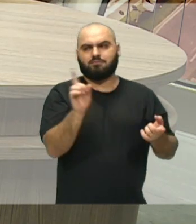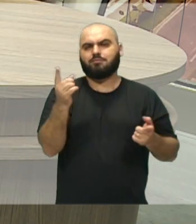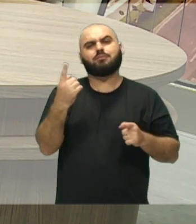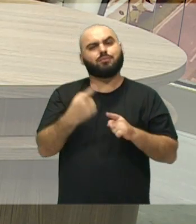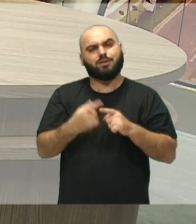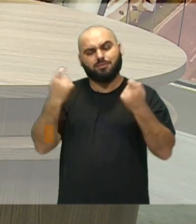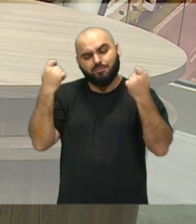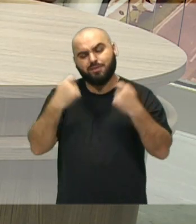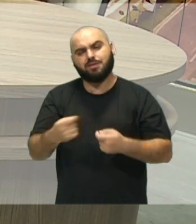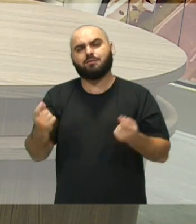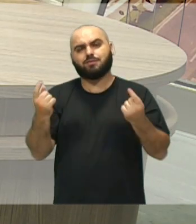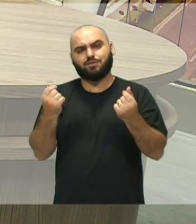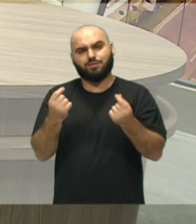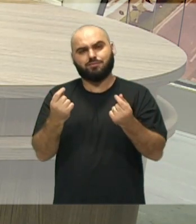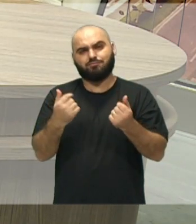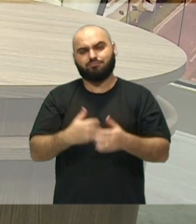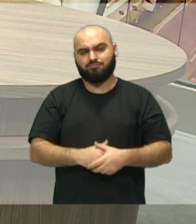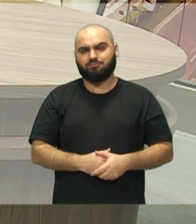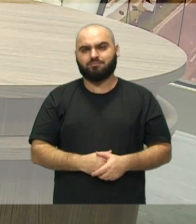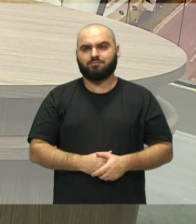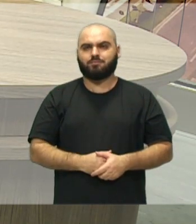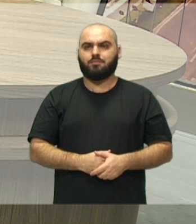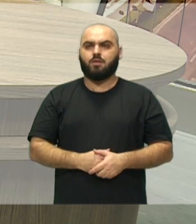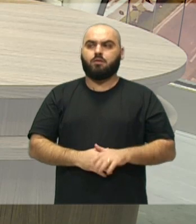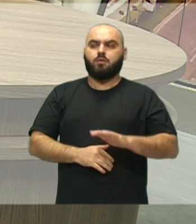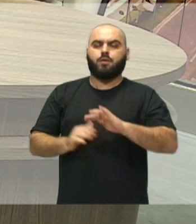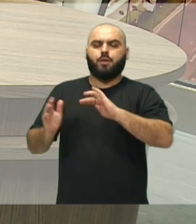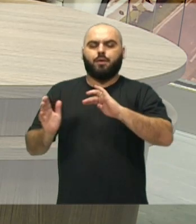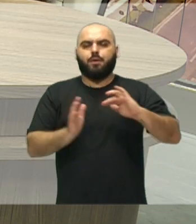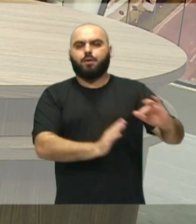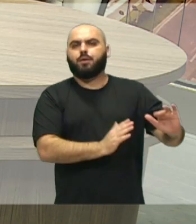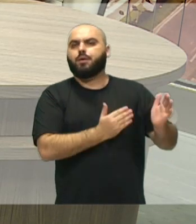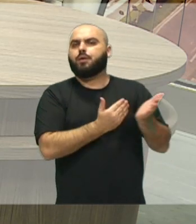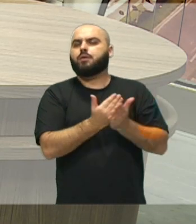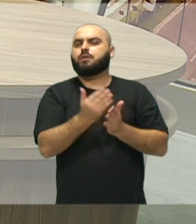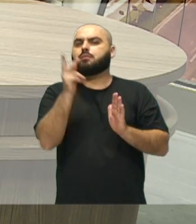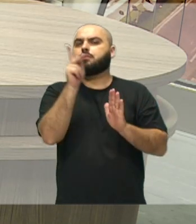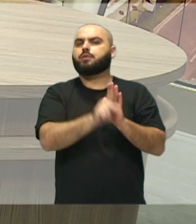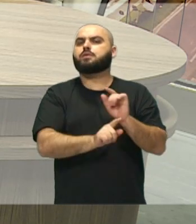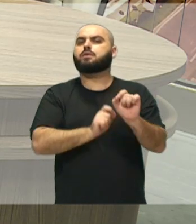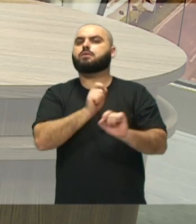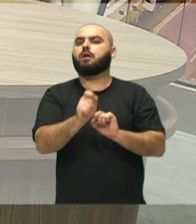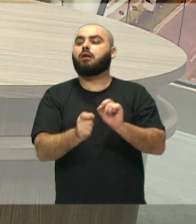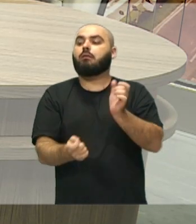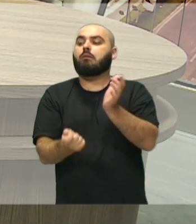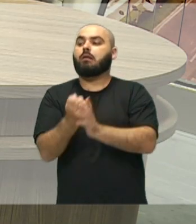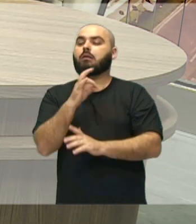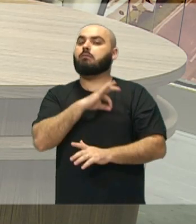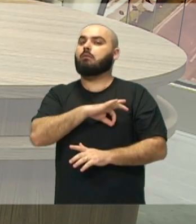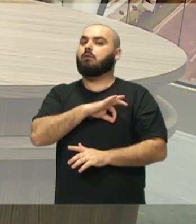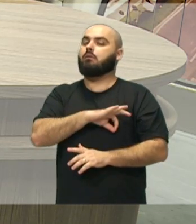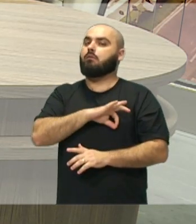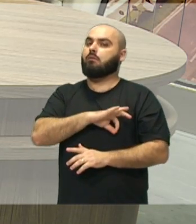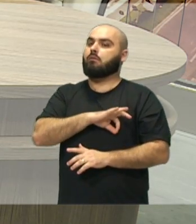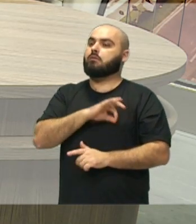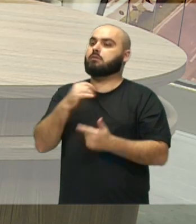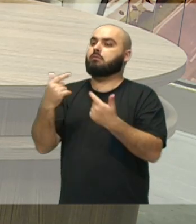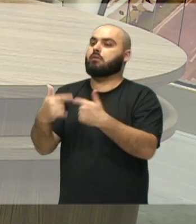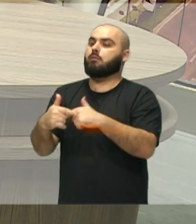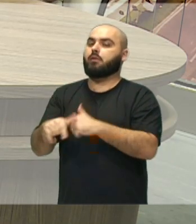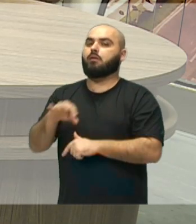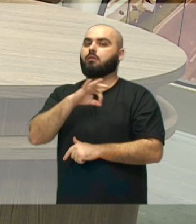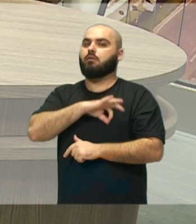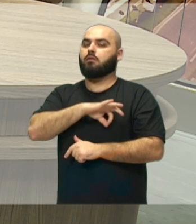dinheiro. E a gente começou um projeto de geração de renda, de trabalho e renda. A